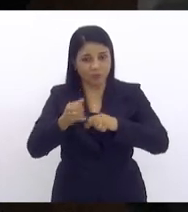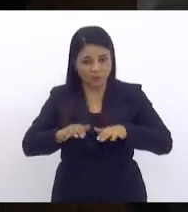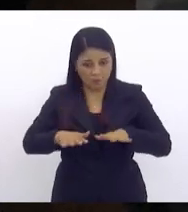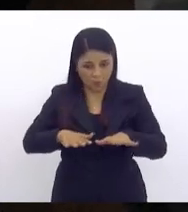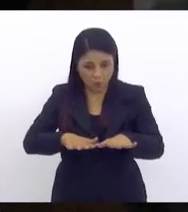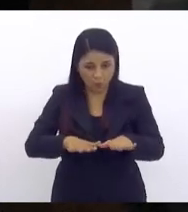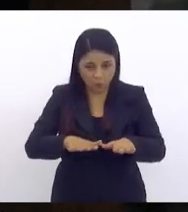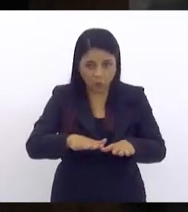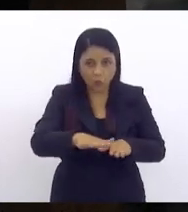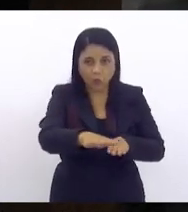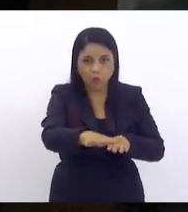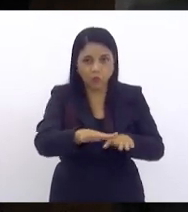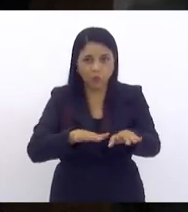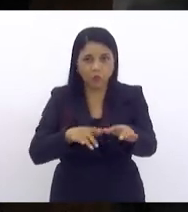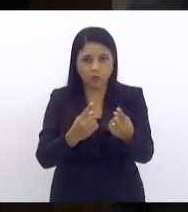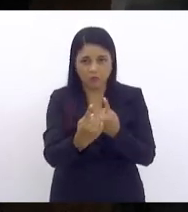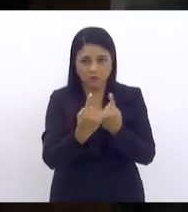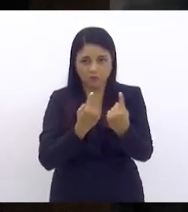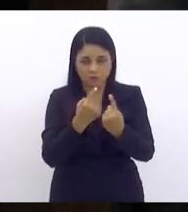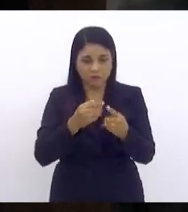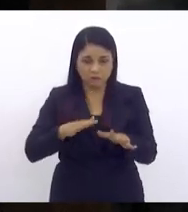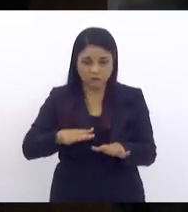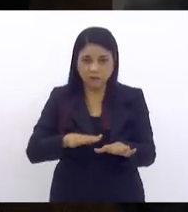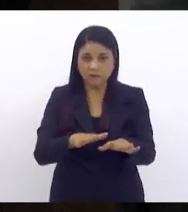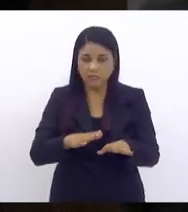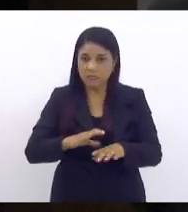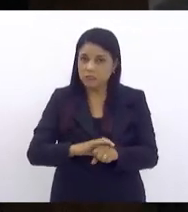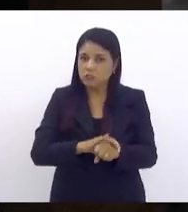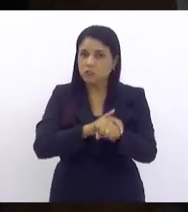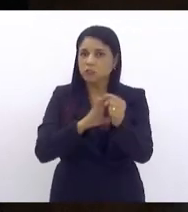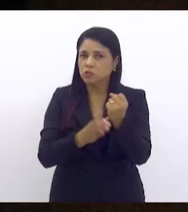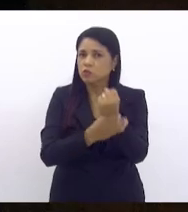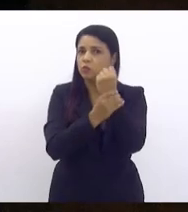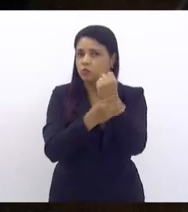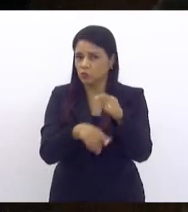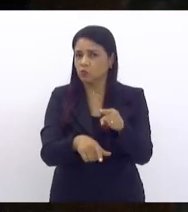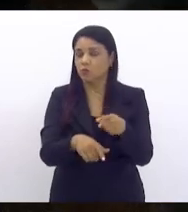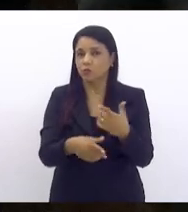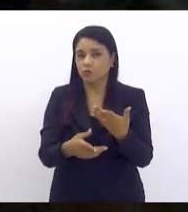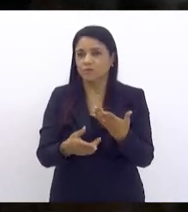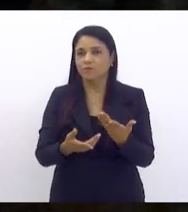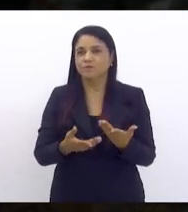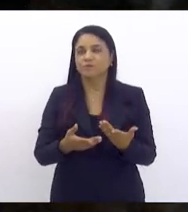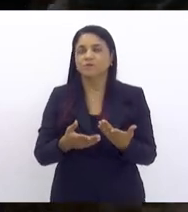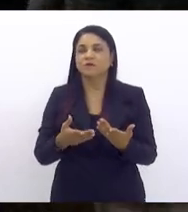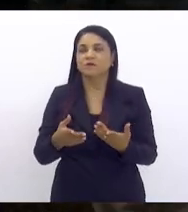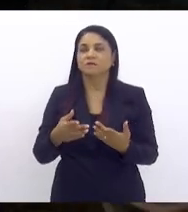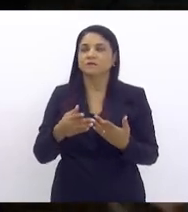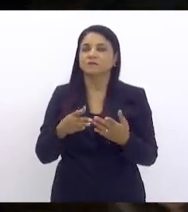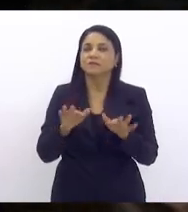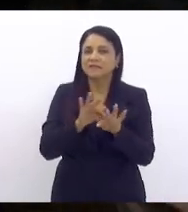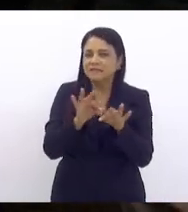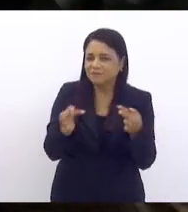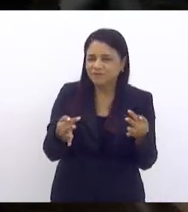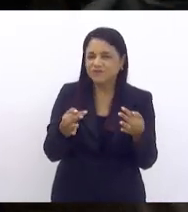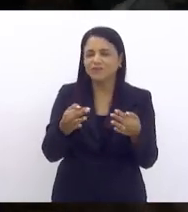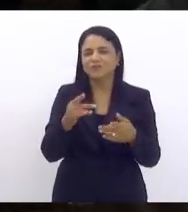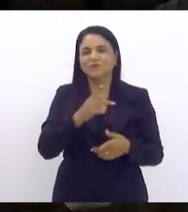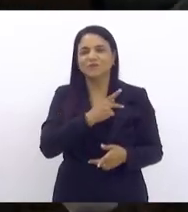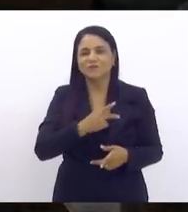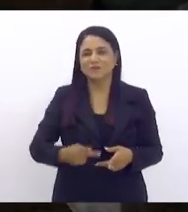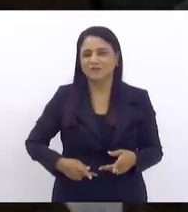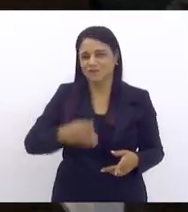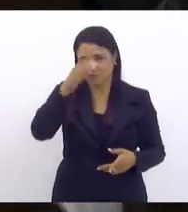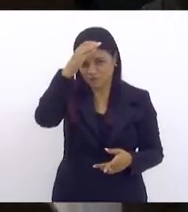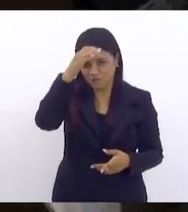segura, ou seja, tem vantagens ambientais. Vamos pensar nisso. Então, simplificando, presidenta Tia Ju, e dizendo que,